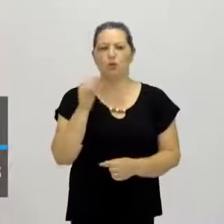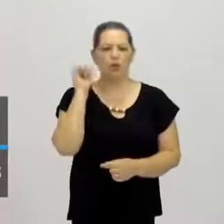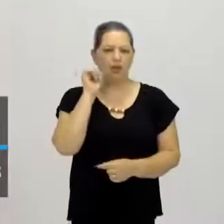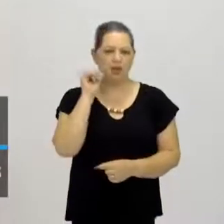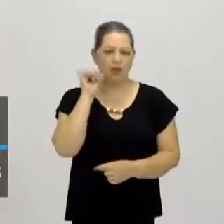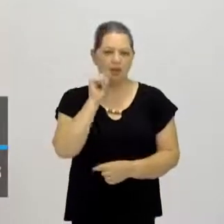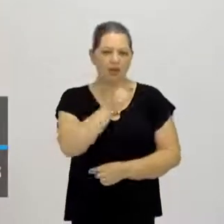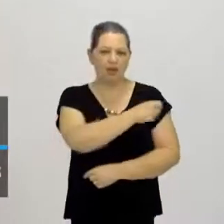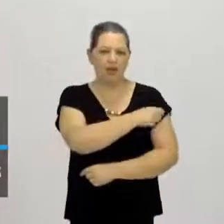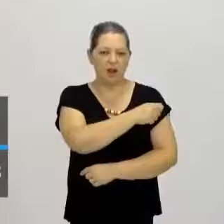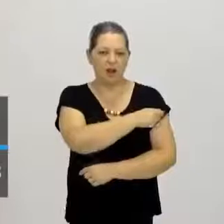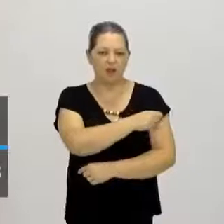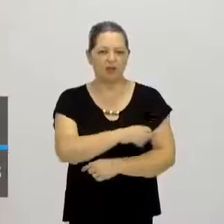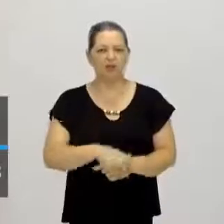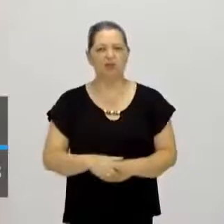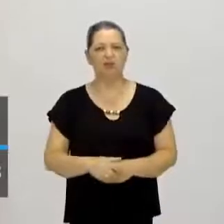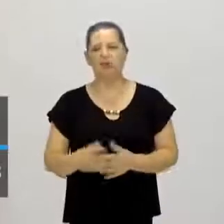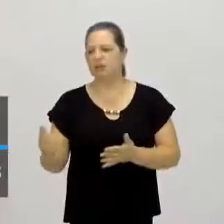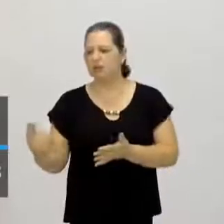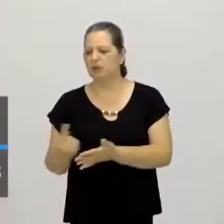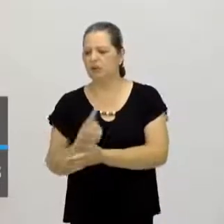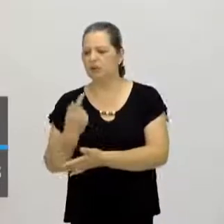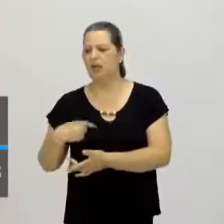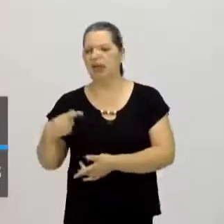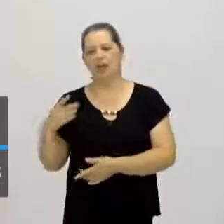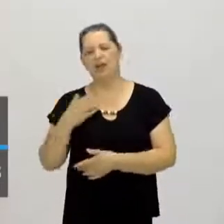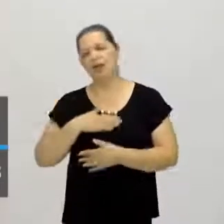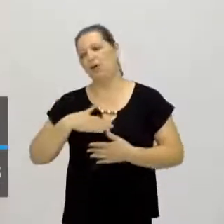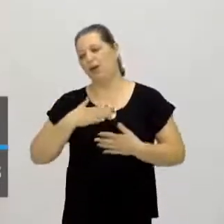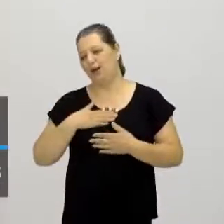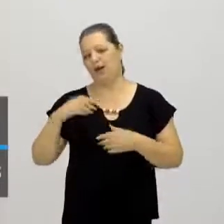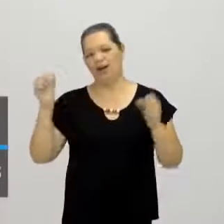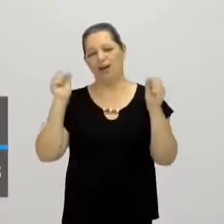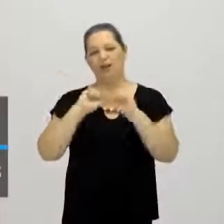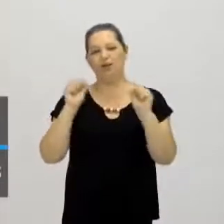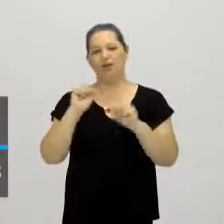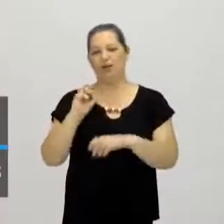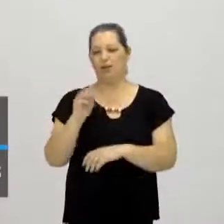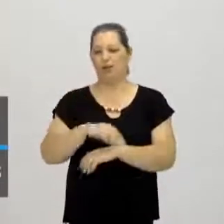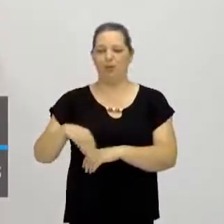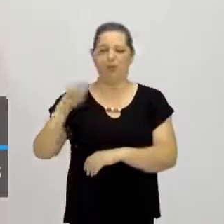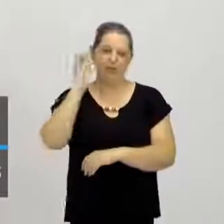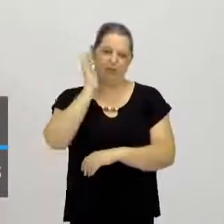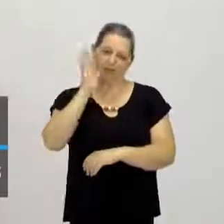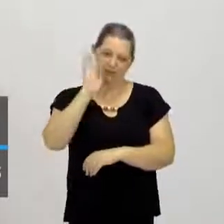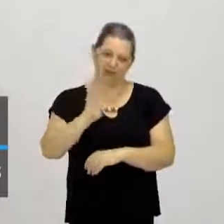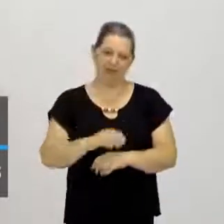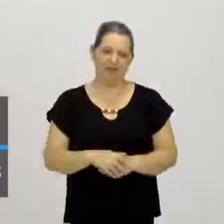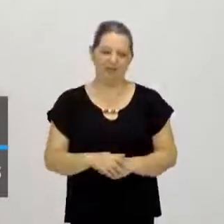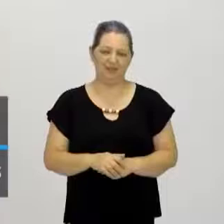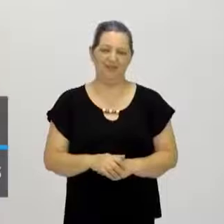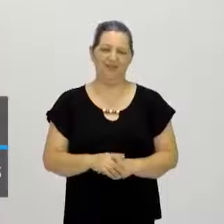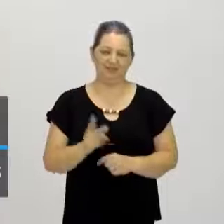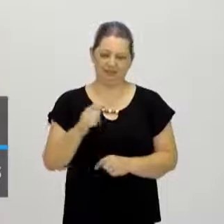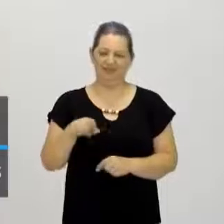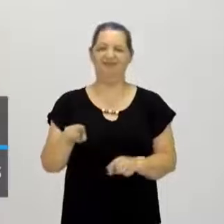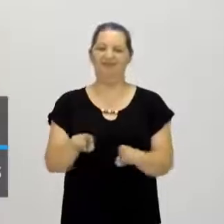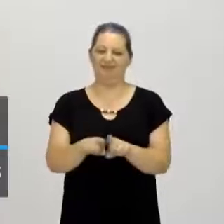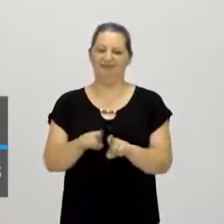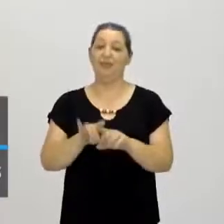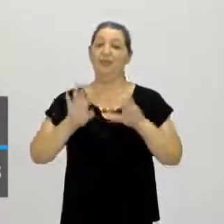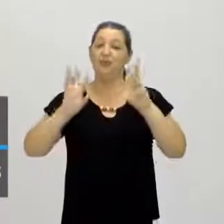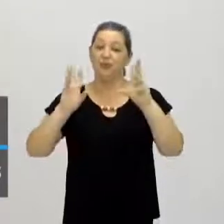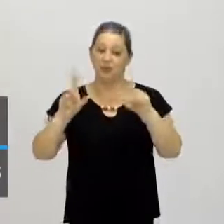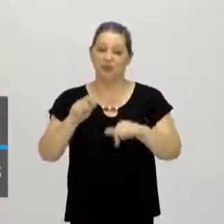nos encontrou falou para mim: eu gosto do Momento Cabeção, eu adoro o Momento Cabeção. Então o Momento Cabeção vai para você e vai para